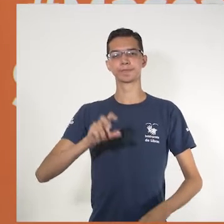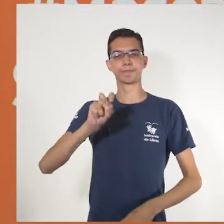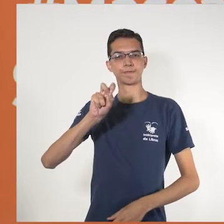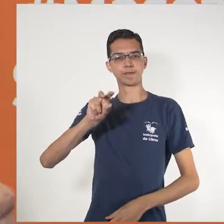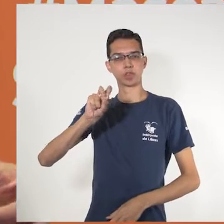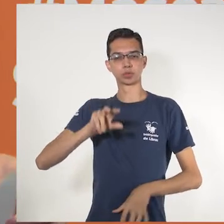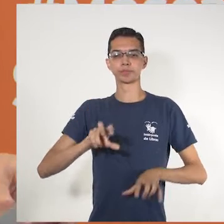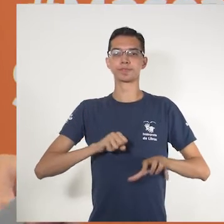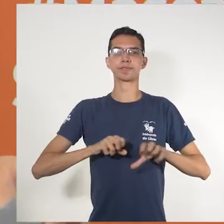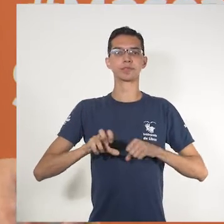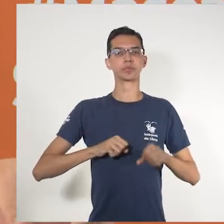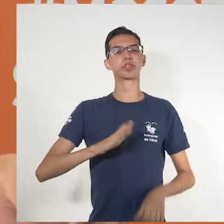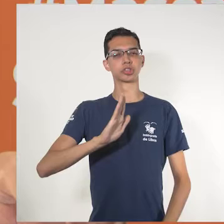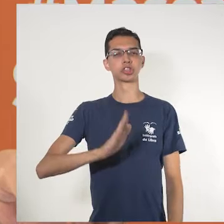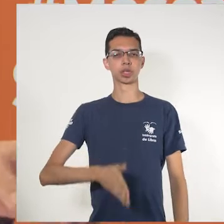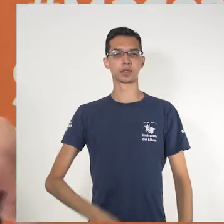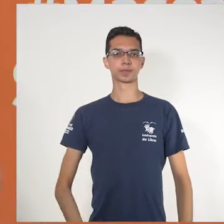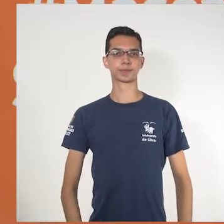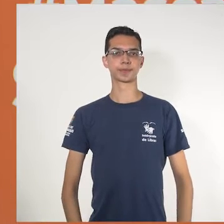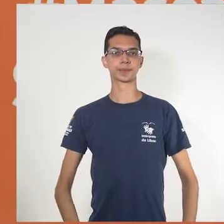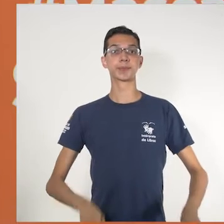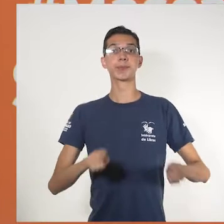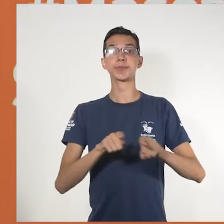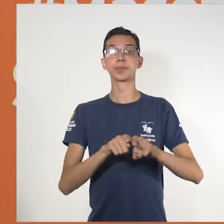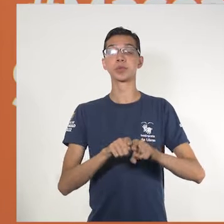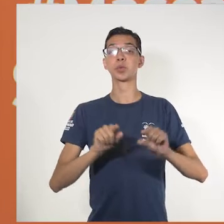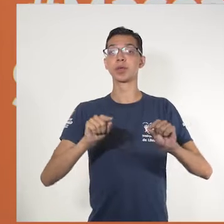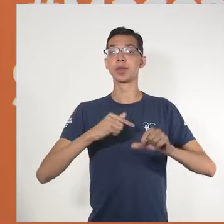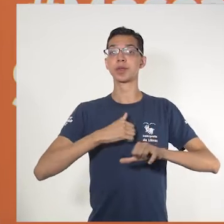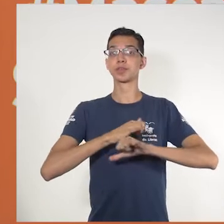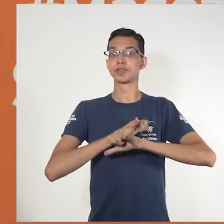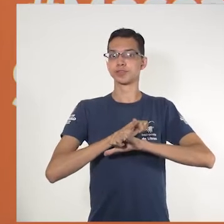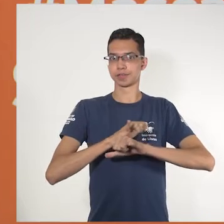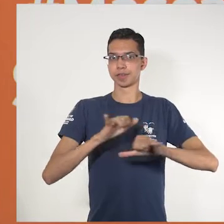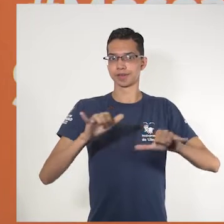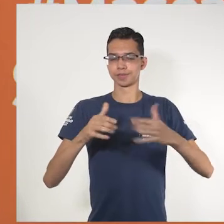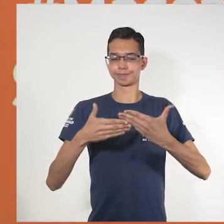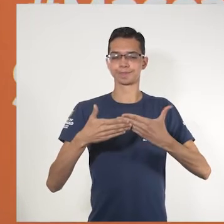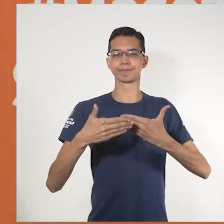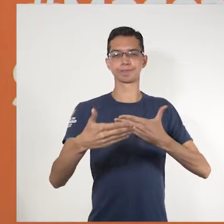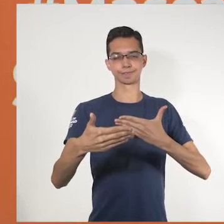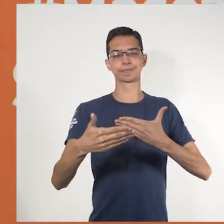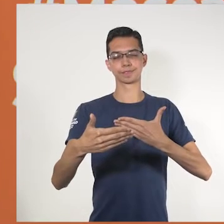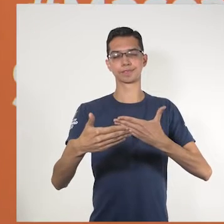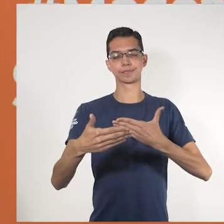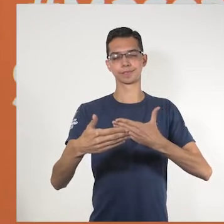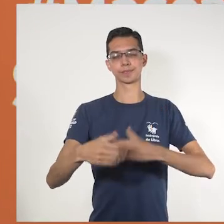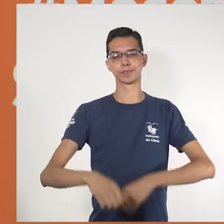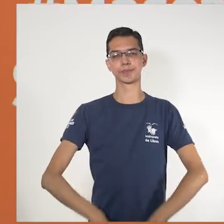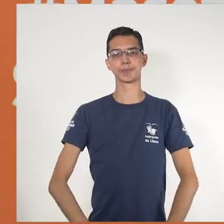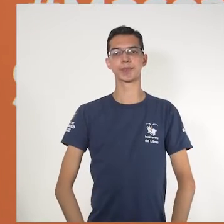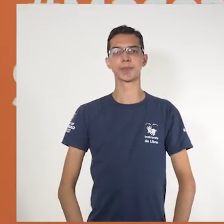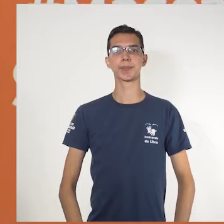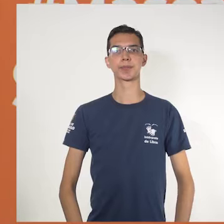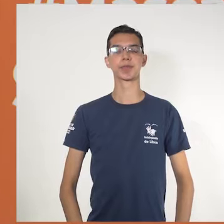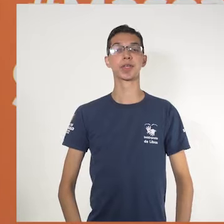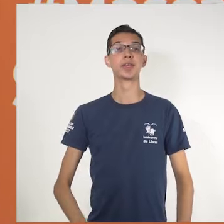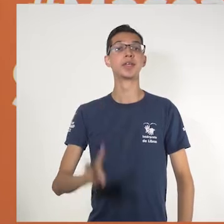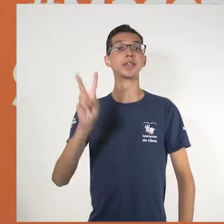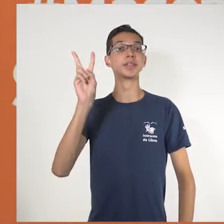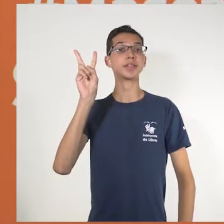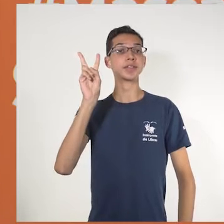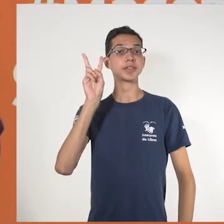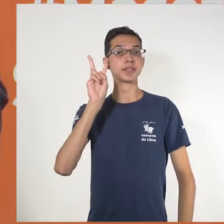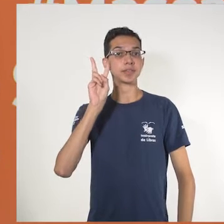vírus. Outra questão que eu queria comentar, que nós vamos também estar anunciando, de que a partir de